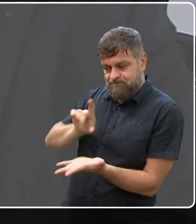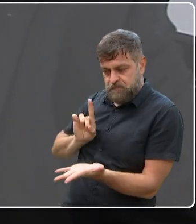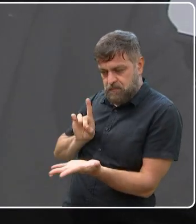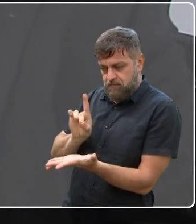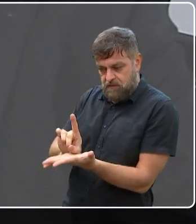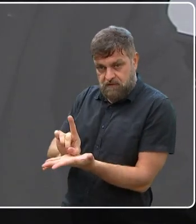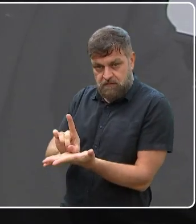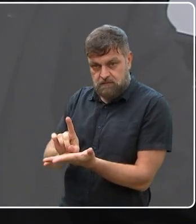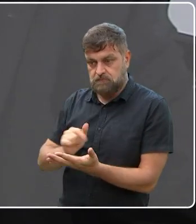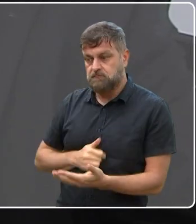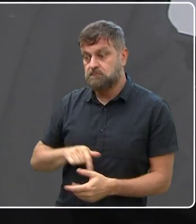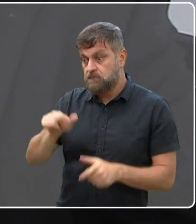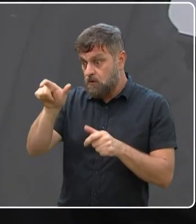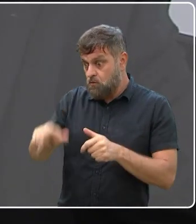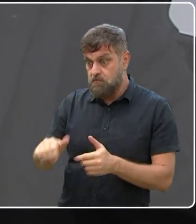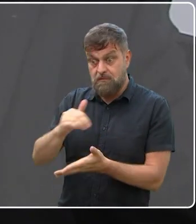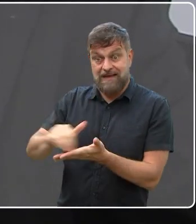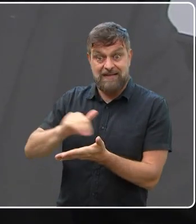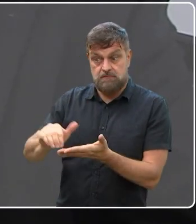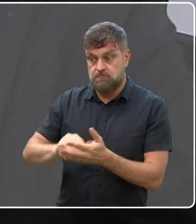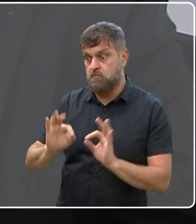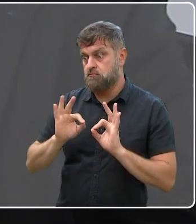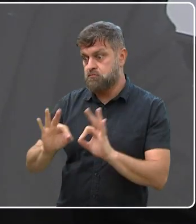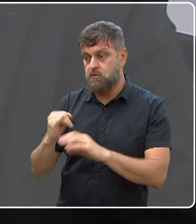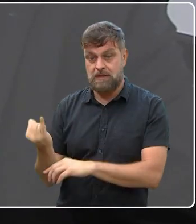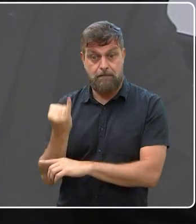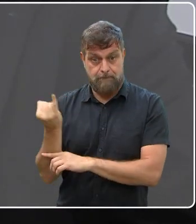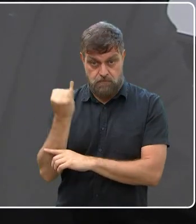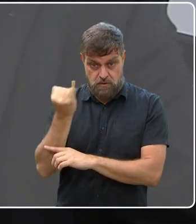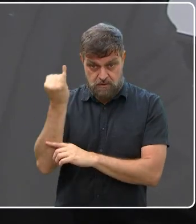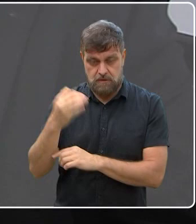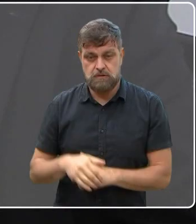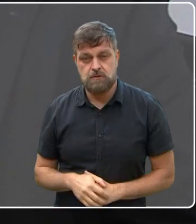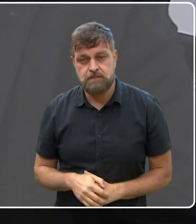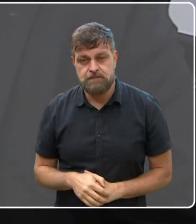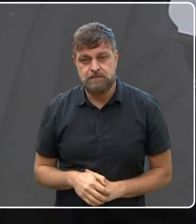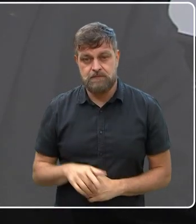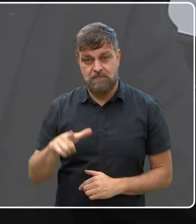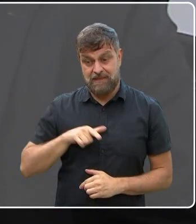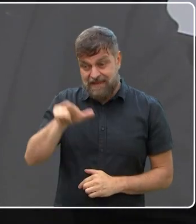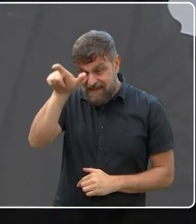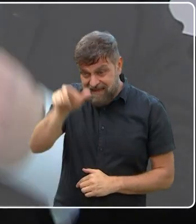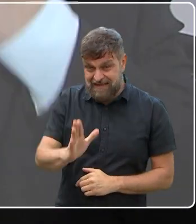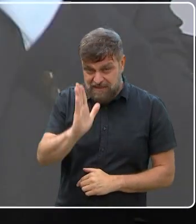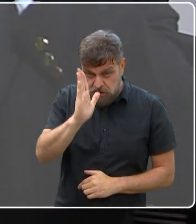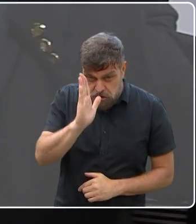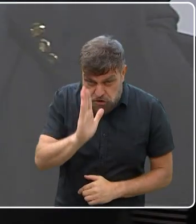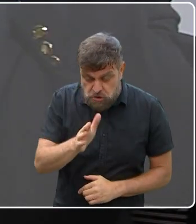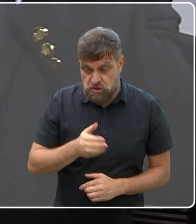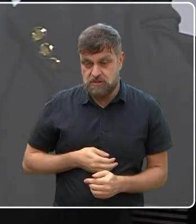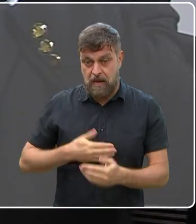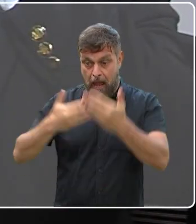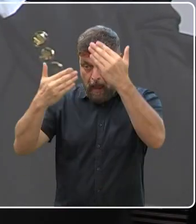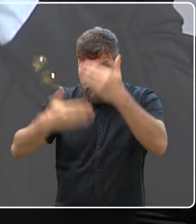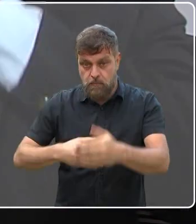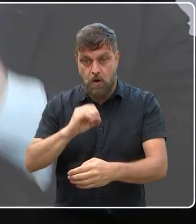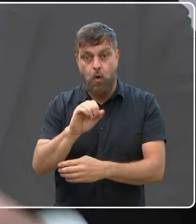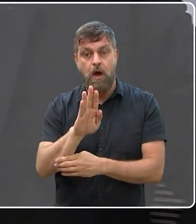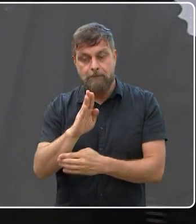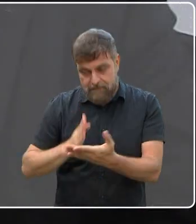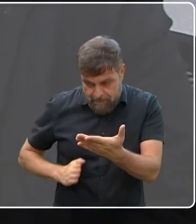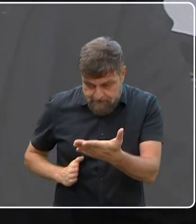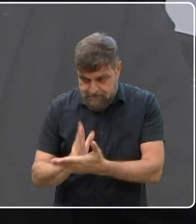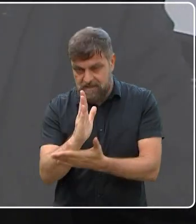unidade de negócio, um cliente muito importante do escritório, e ele tinha acabado de passar no exame da ordem,